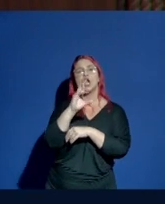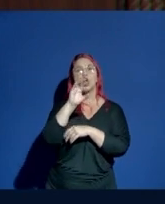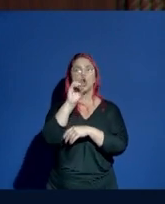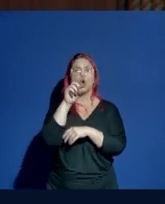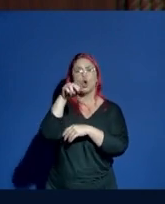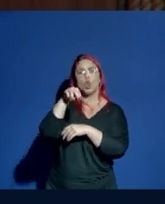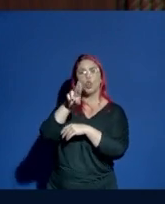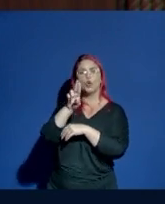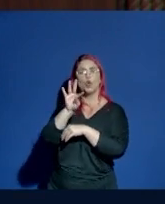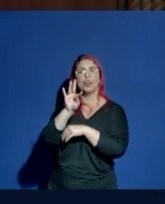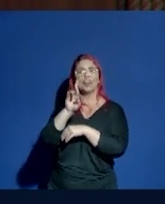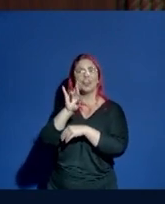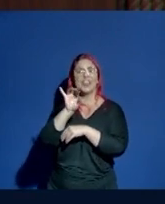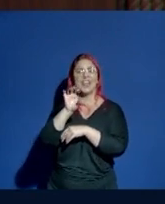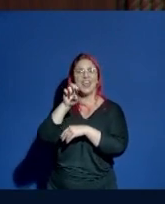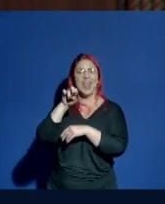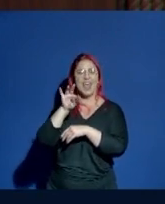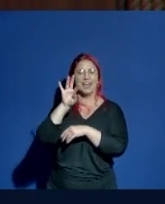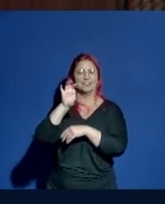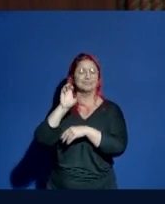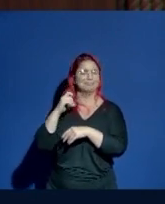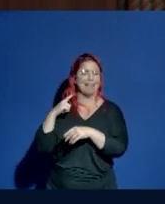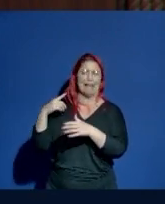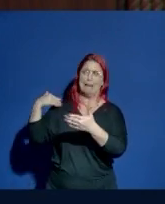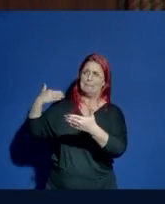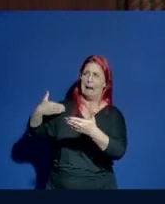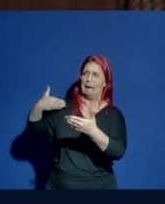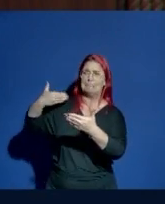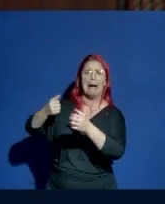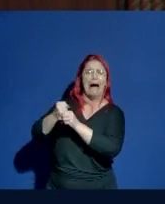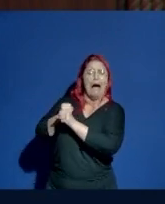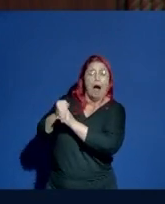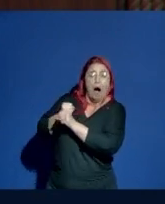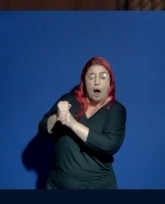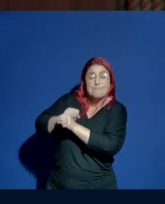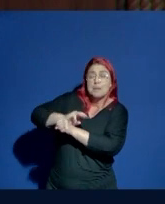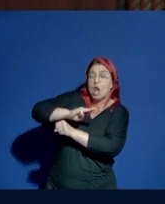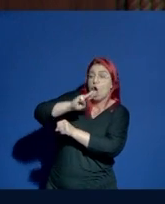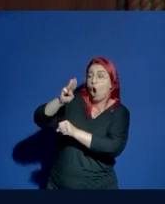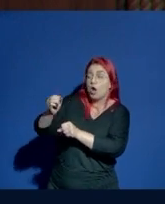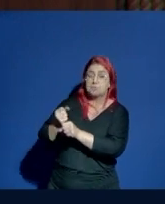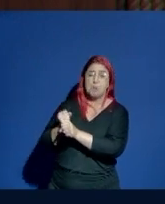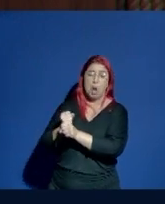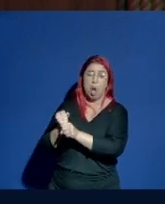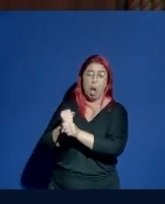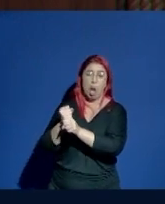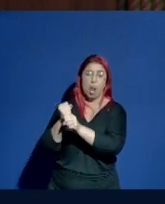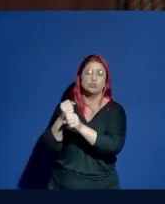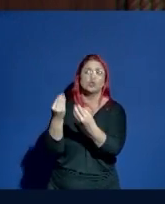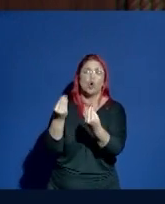milhões de anos que existem as interações com os micro-organismos. E,